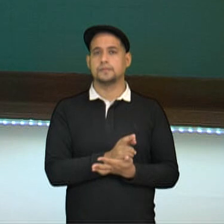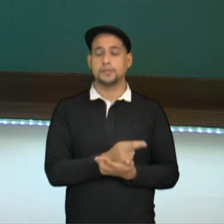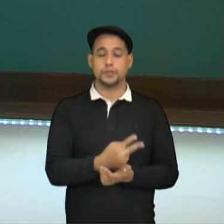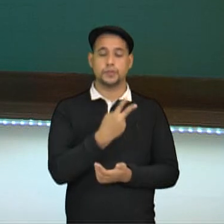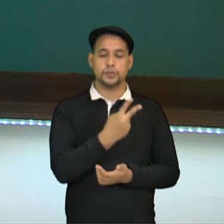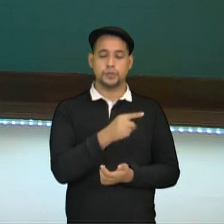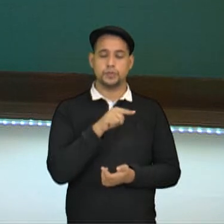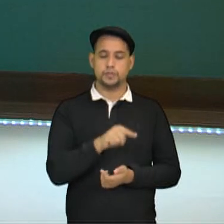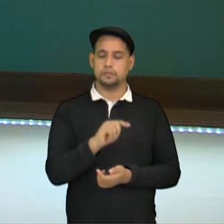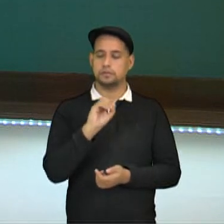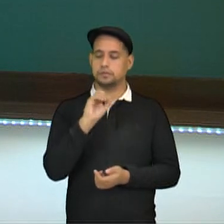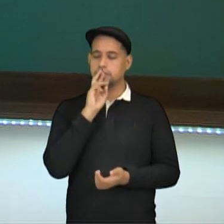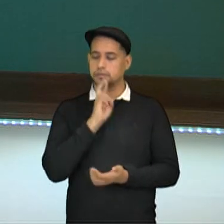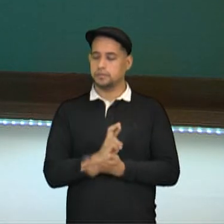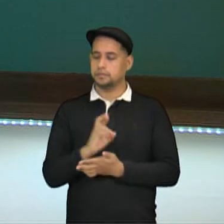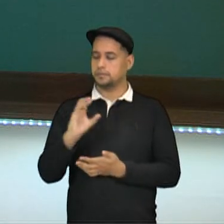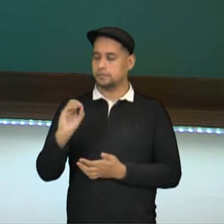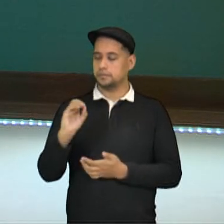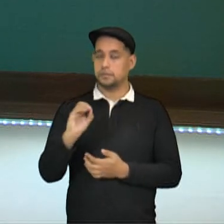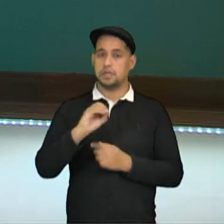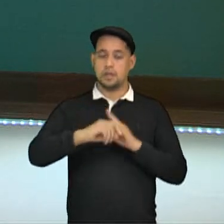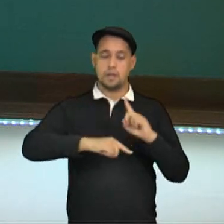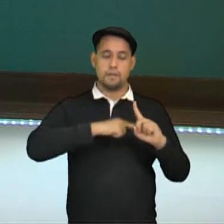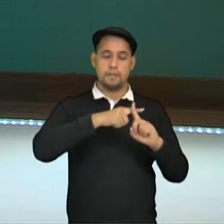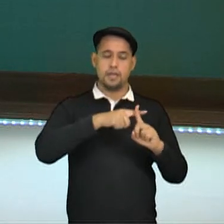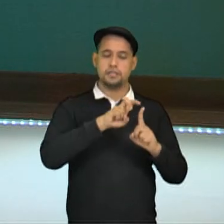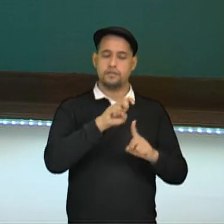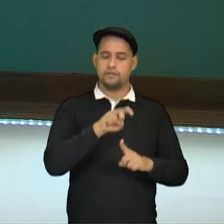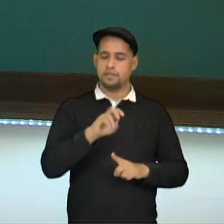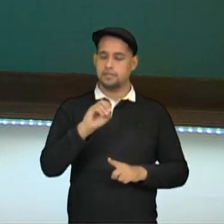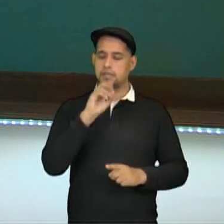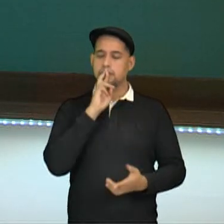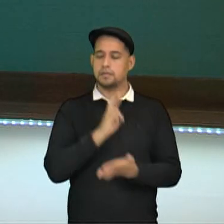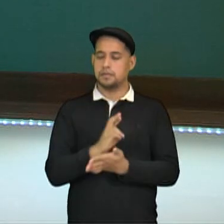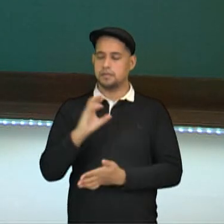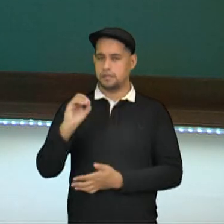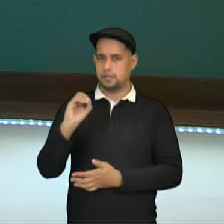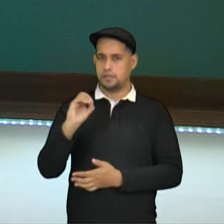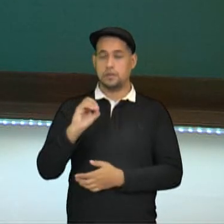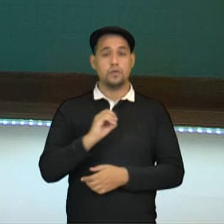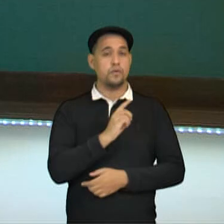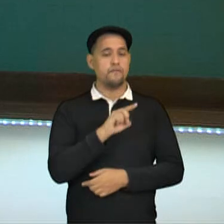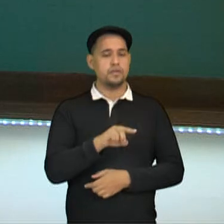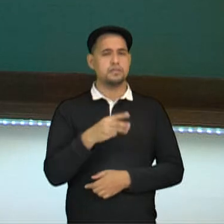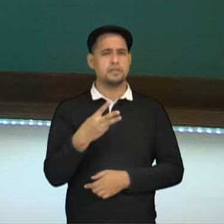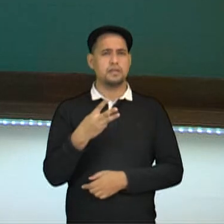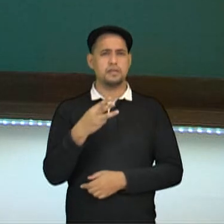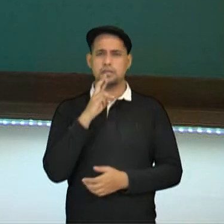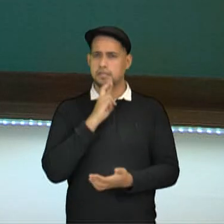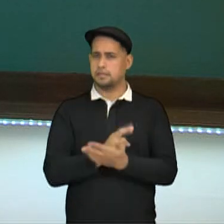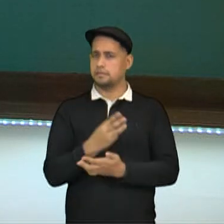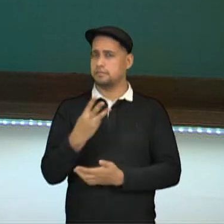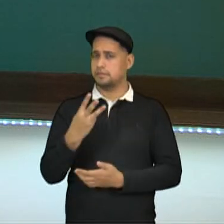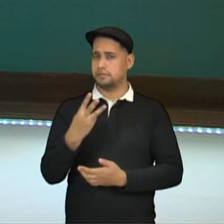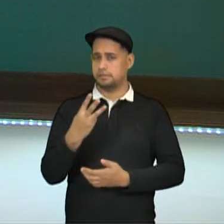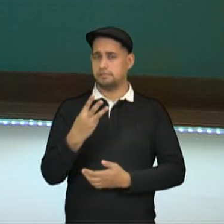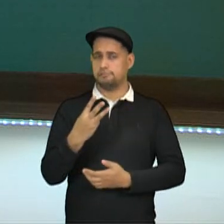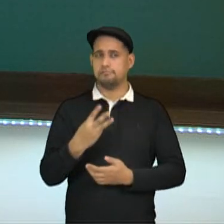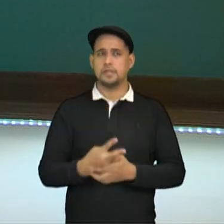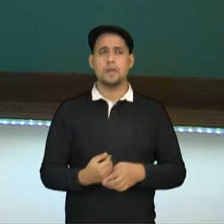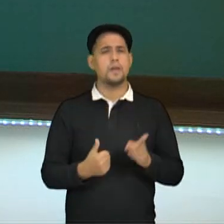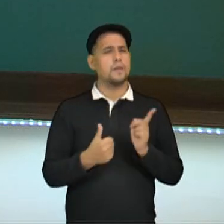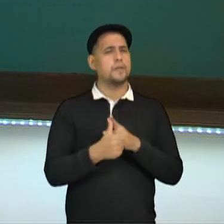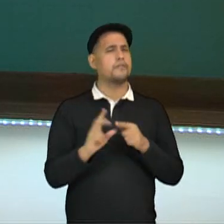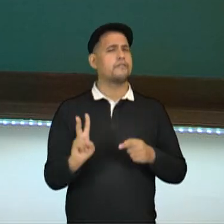2 vezes 0 é 0, mais 5 vezes 0 é 0. 1 vezes 3, 3.